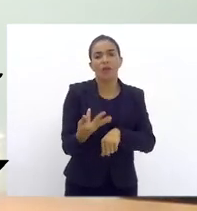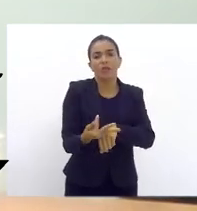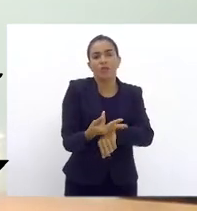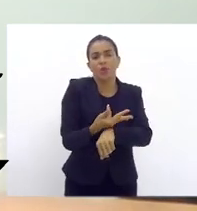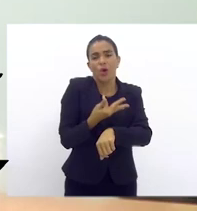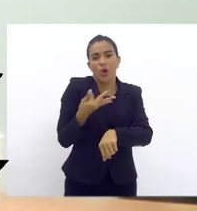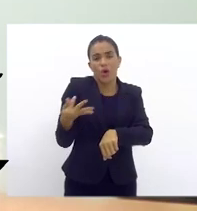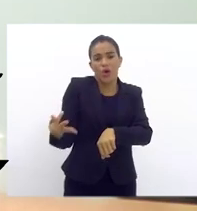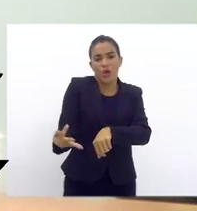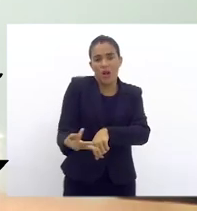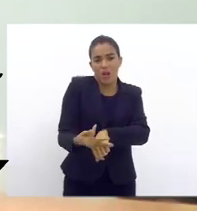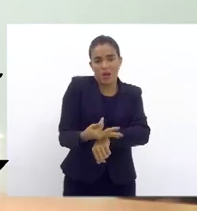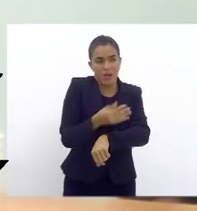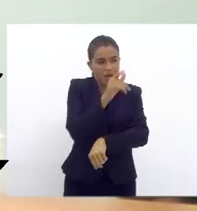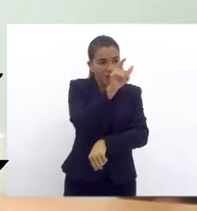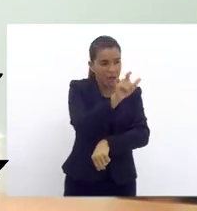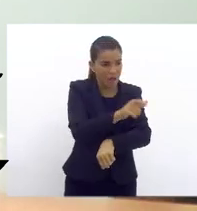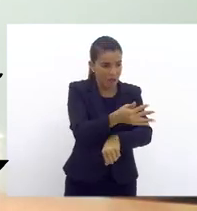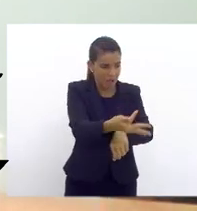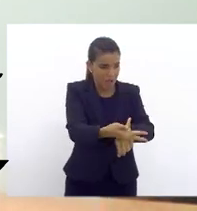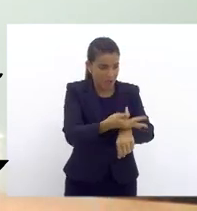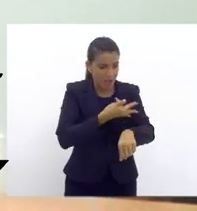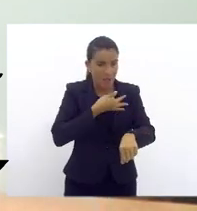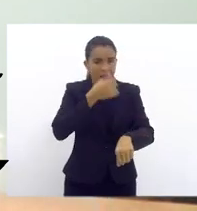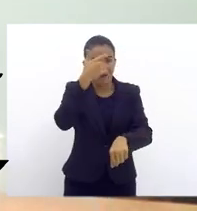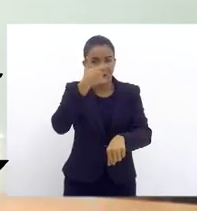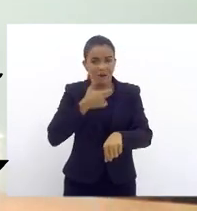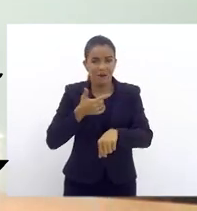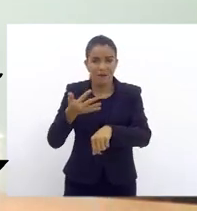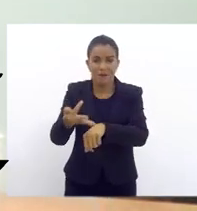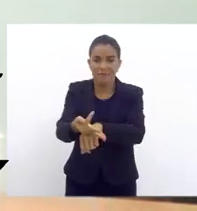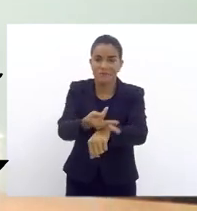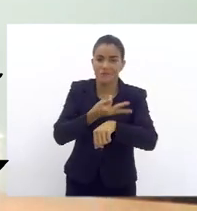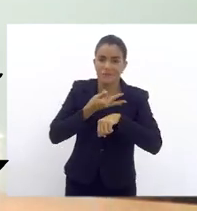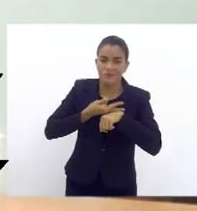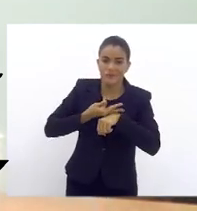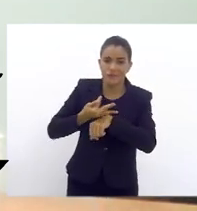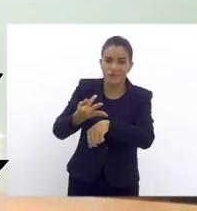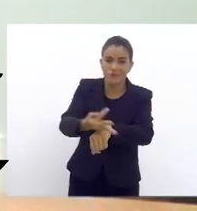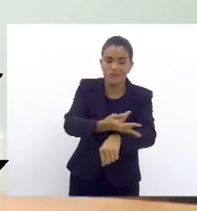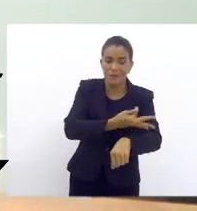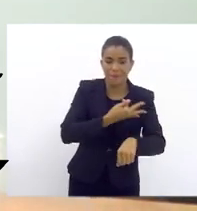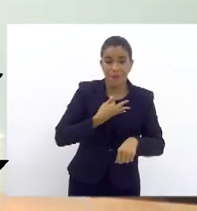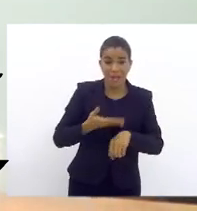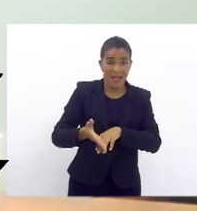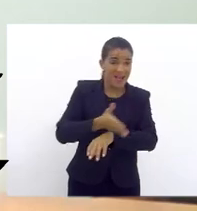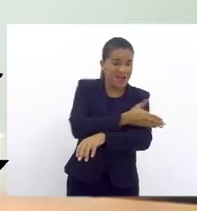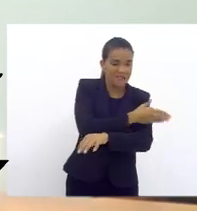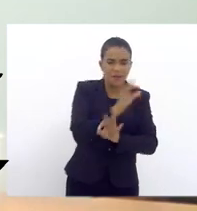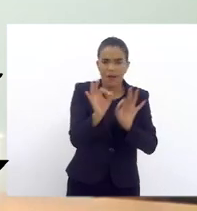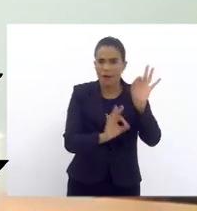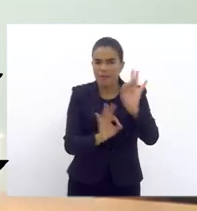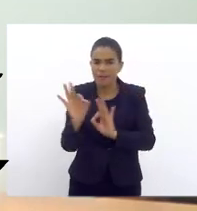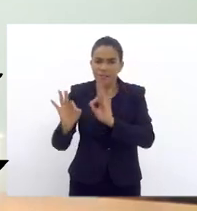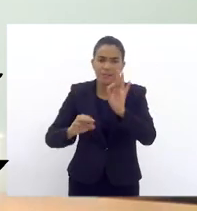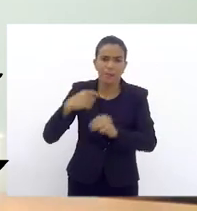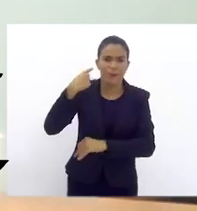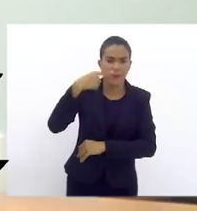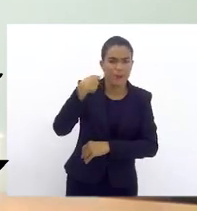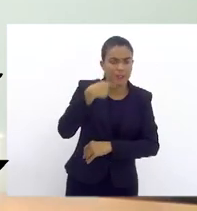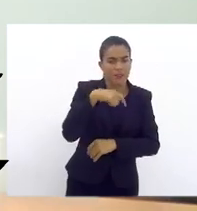para que nós venhamos a nos tolerarmos nem sempre antes das leis antes da organização política social